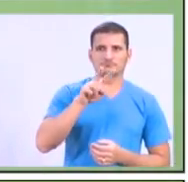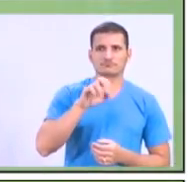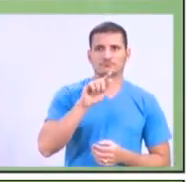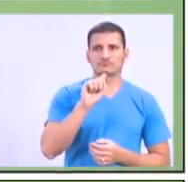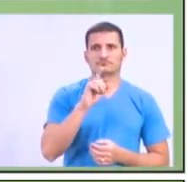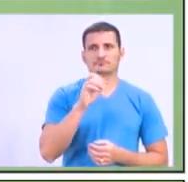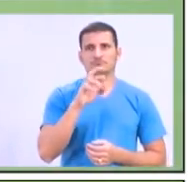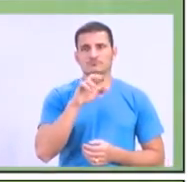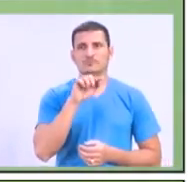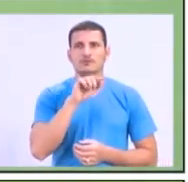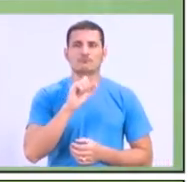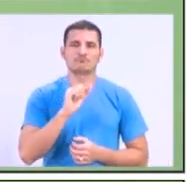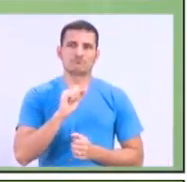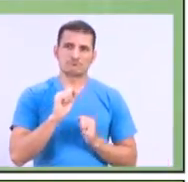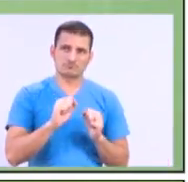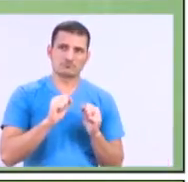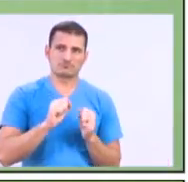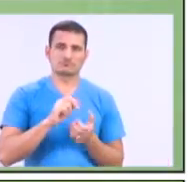por exemplo,